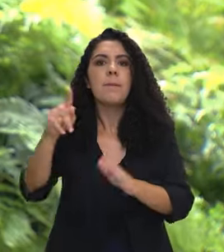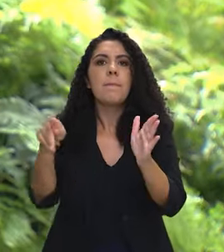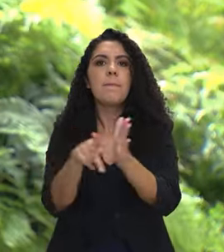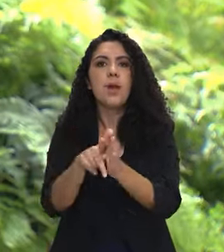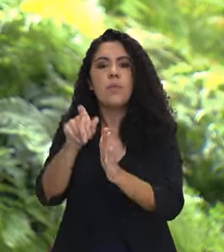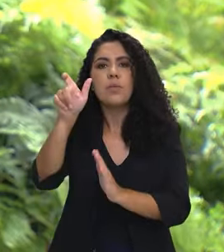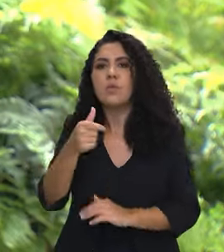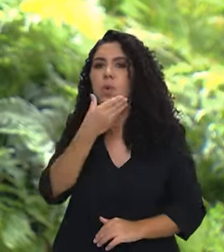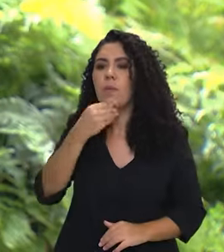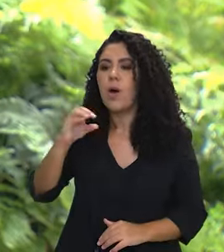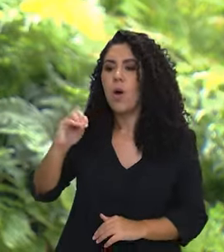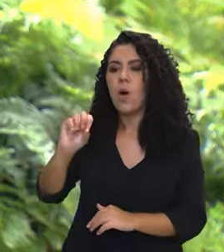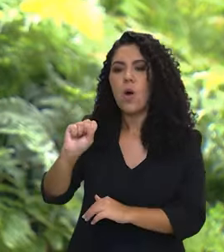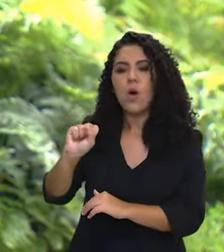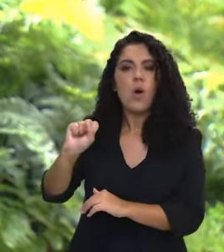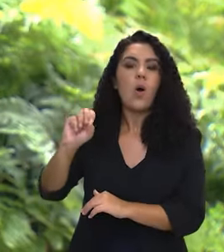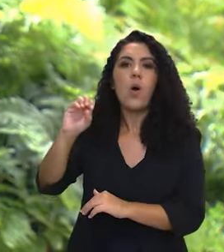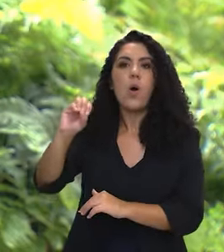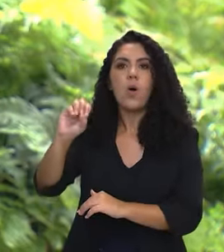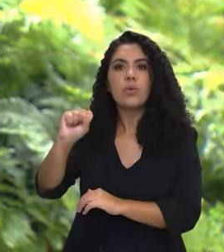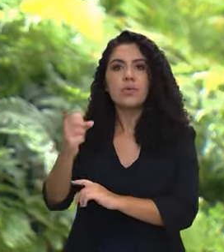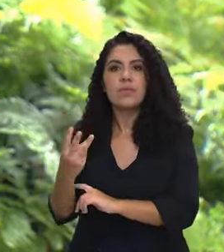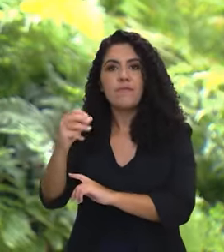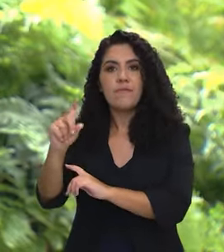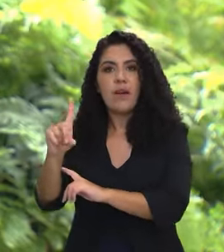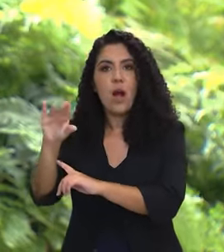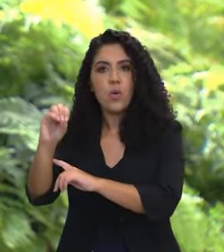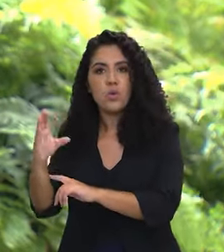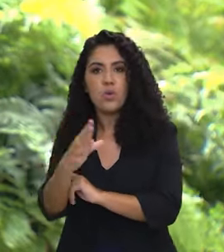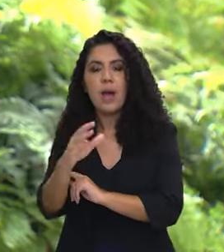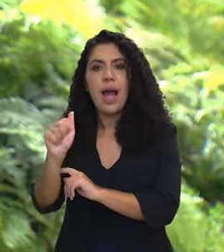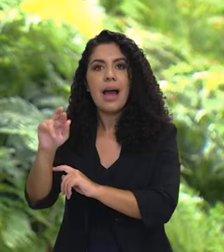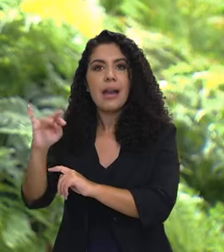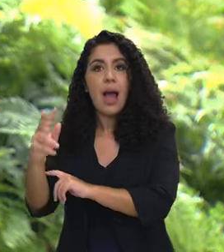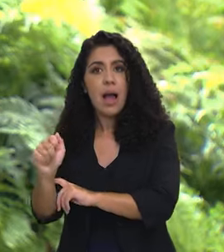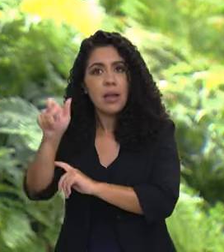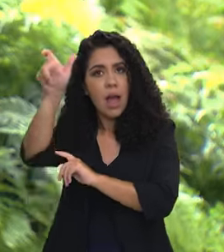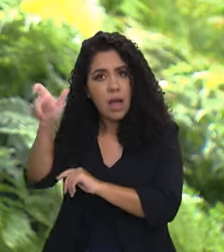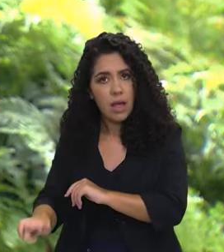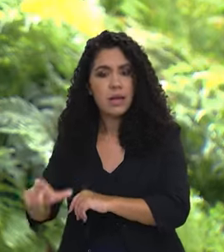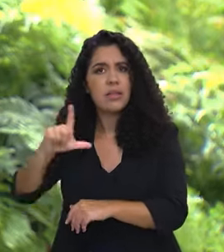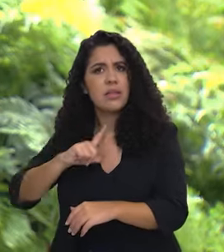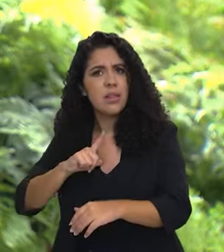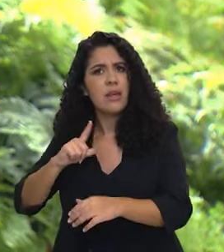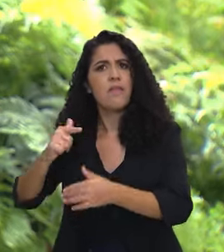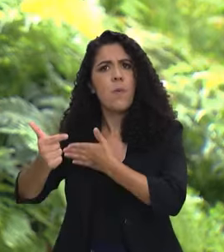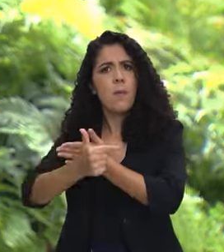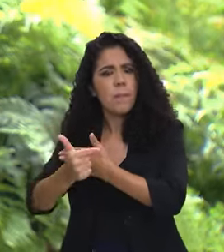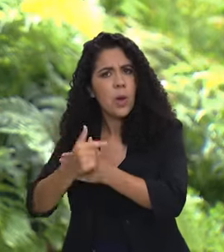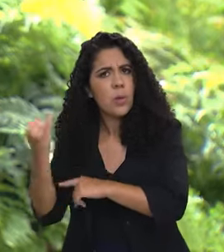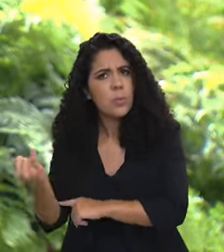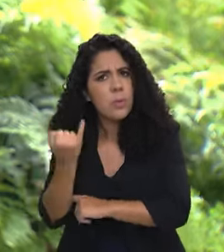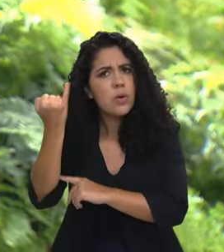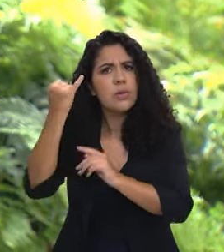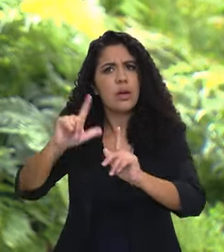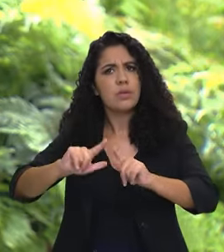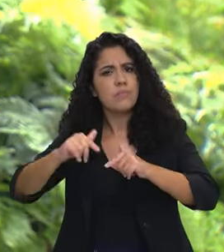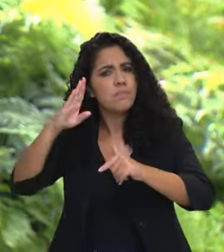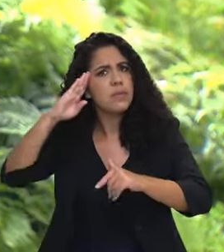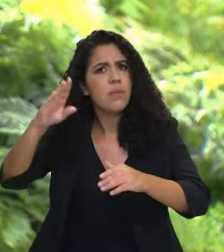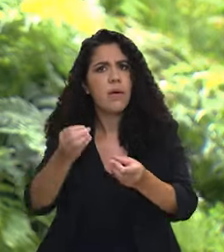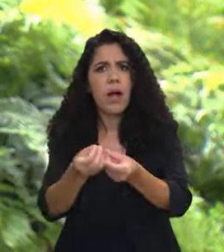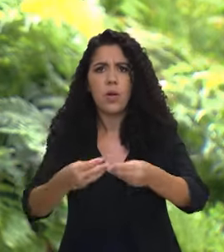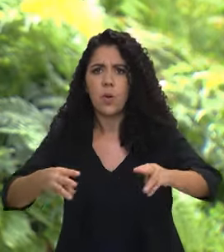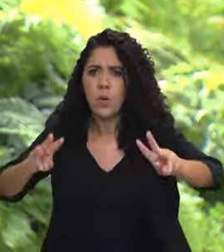Oswaldo Aranha, o mesmo Oswaldo Aranha, que teve um papel muito crucial, na criação das Nações Unidas